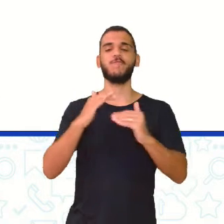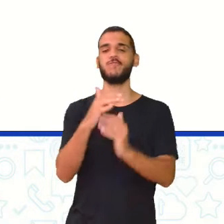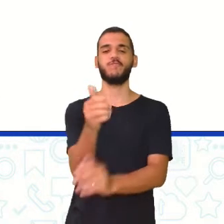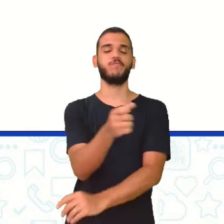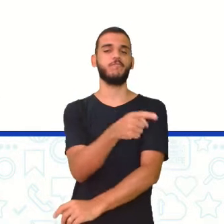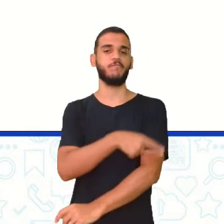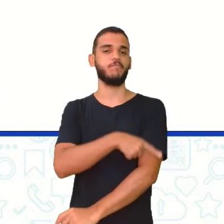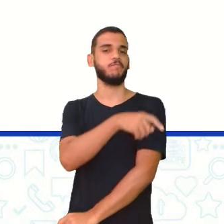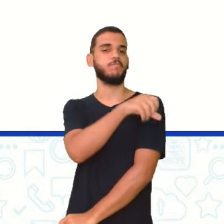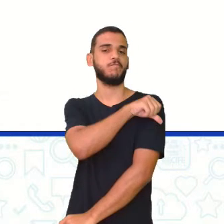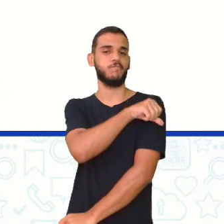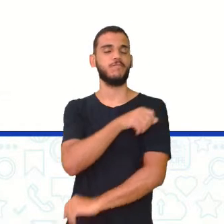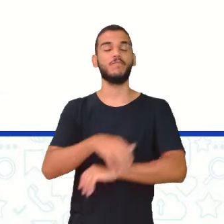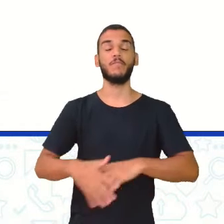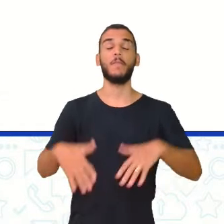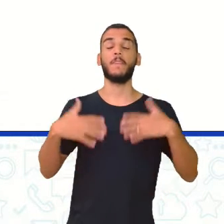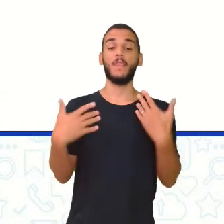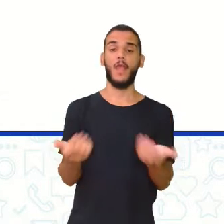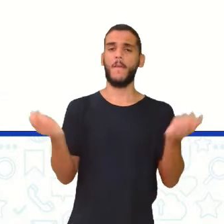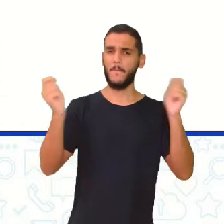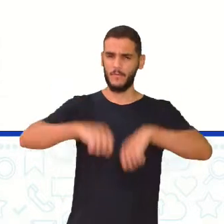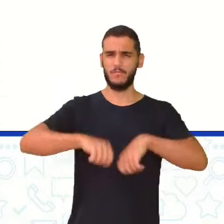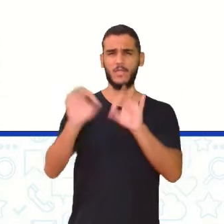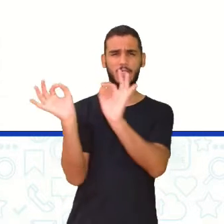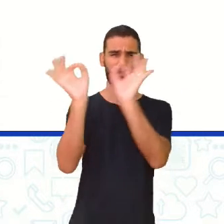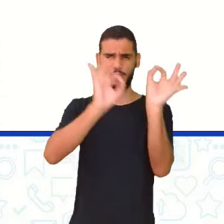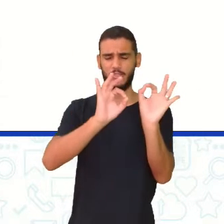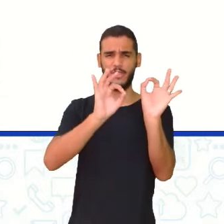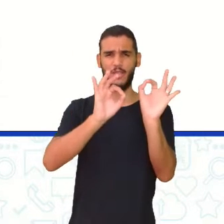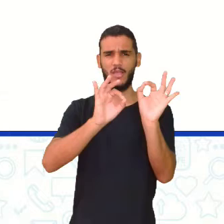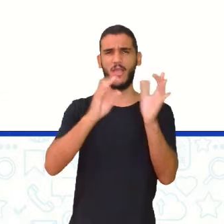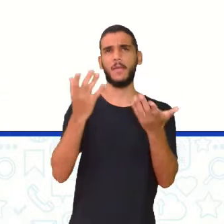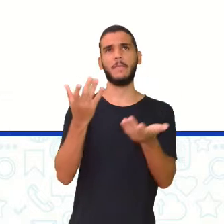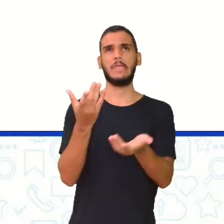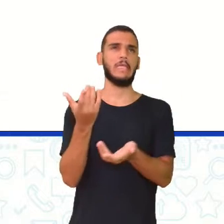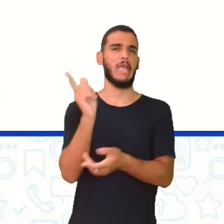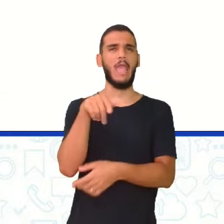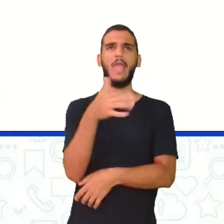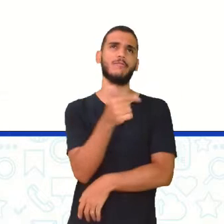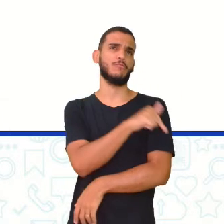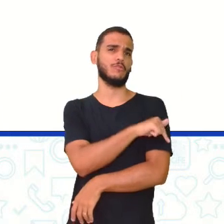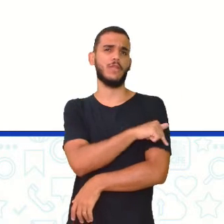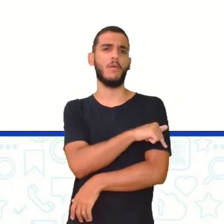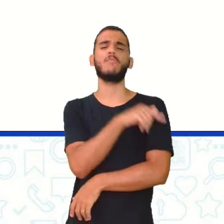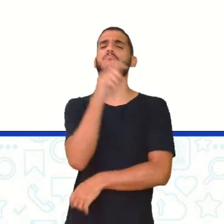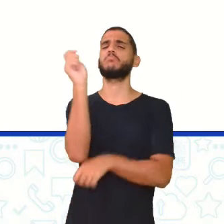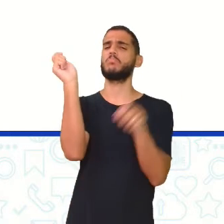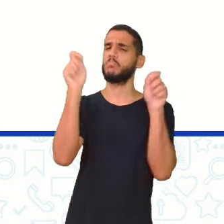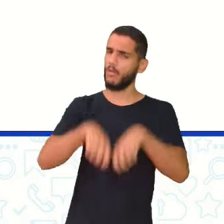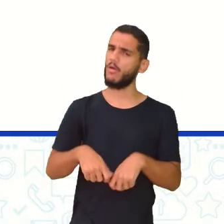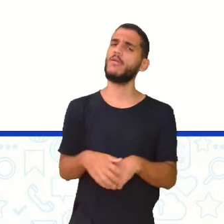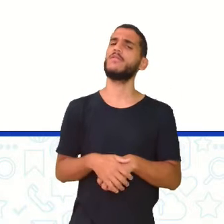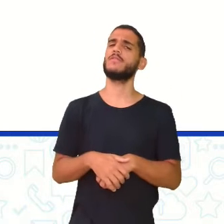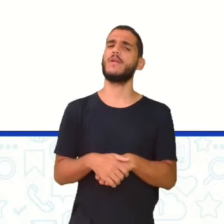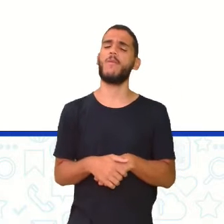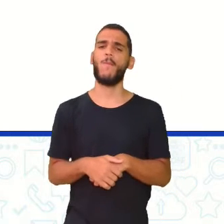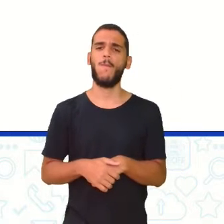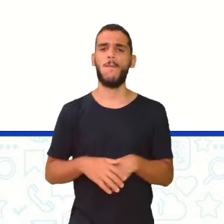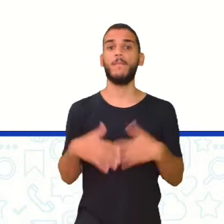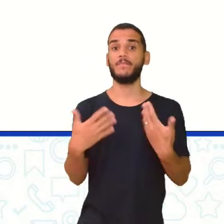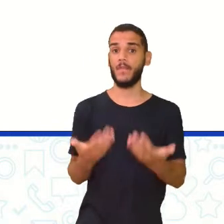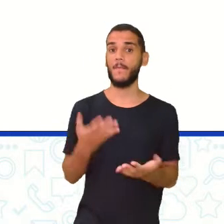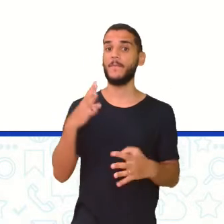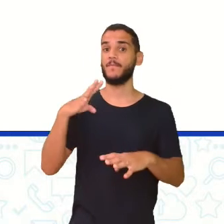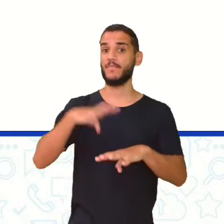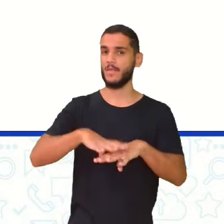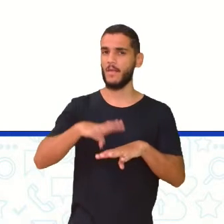turmas. Eita, professora, eu posso assistir uma aula que não é do 6º ano, é do 7º? Claro que pode. Gente, matemática